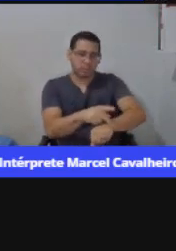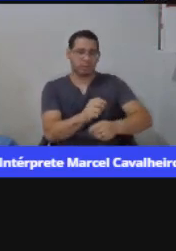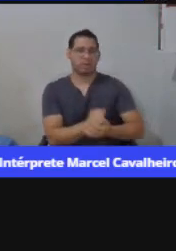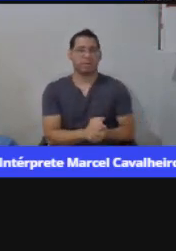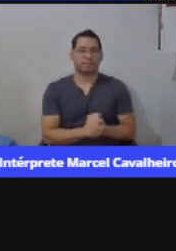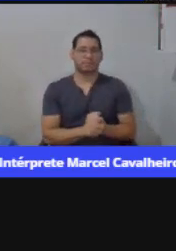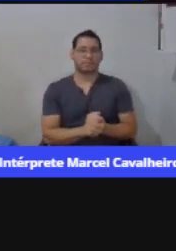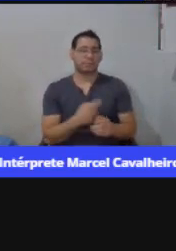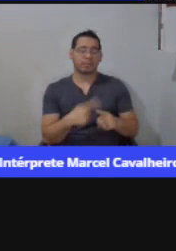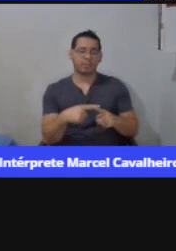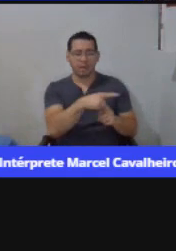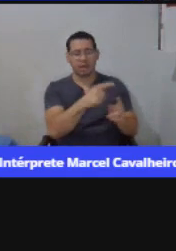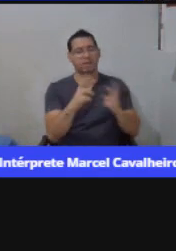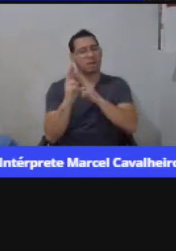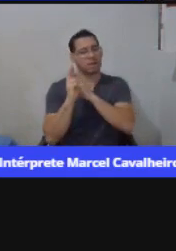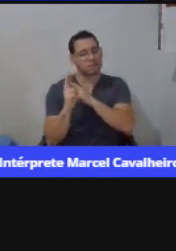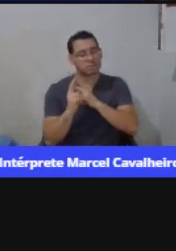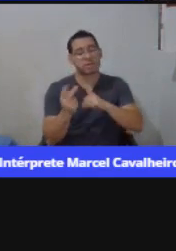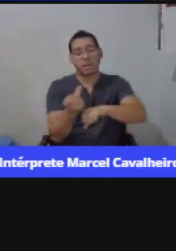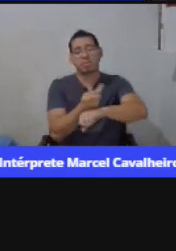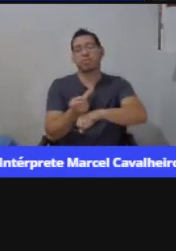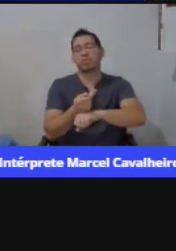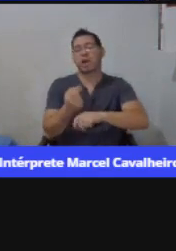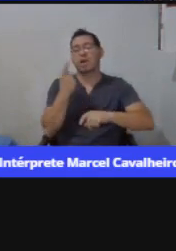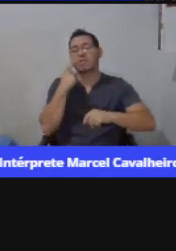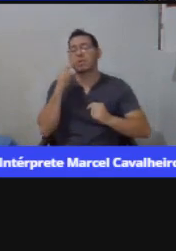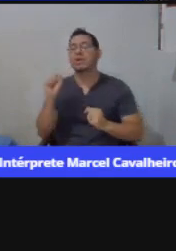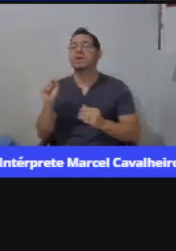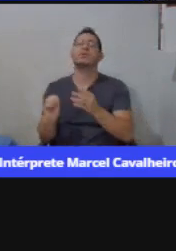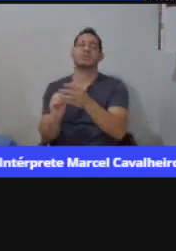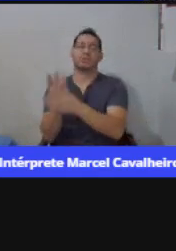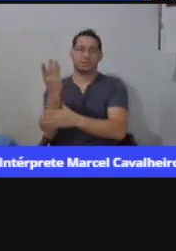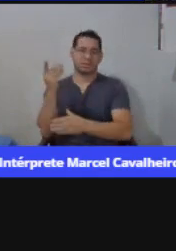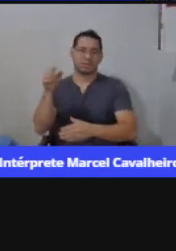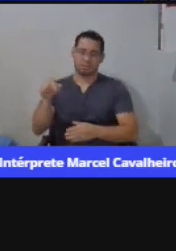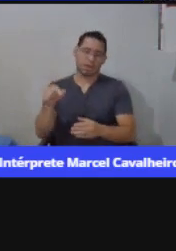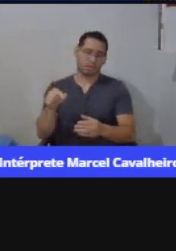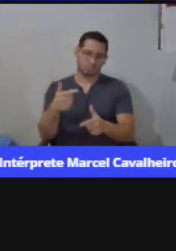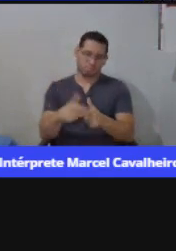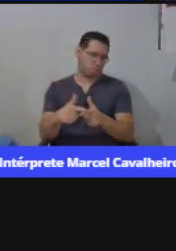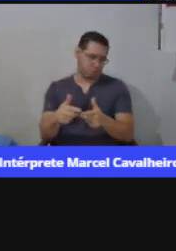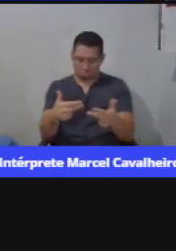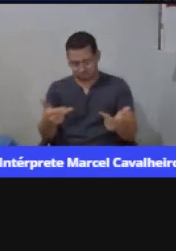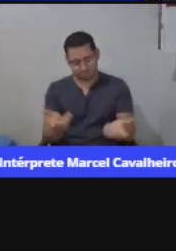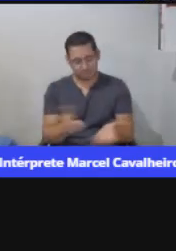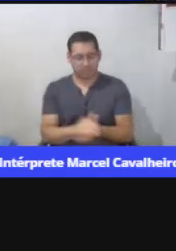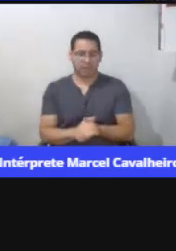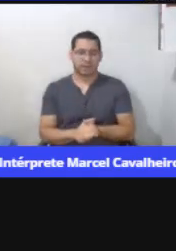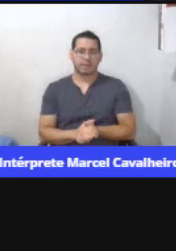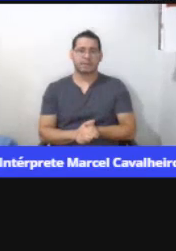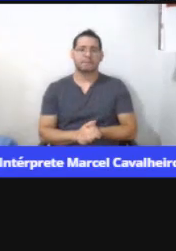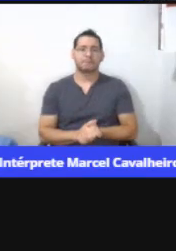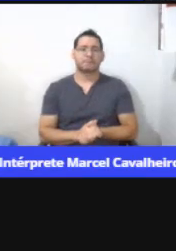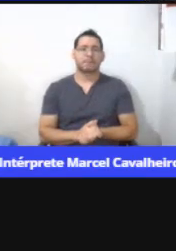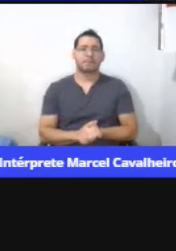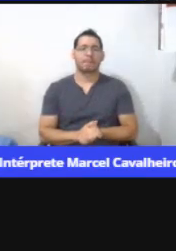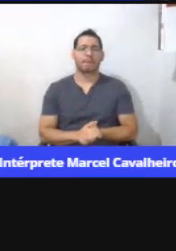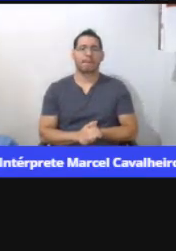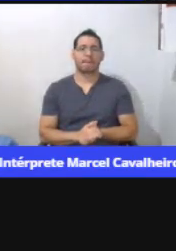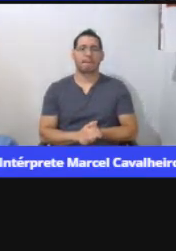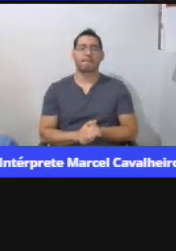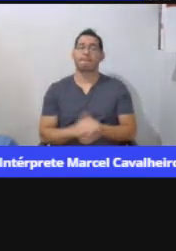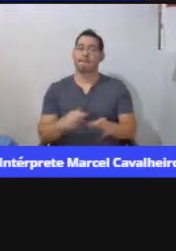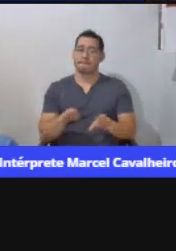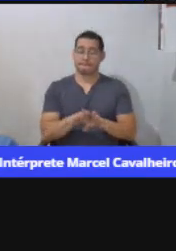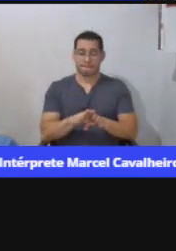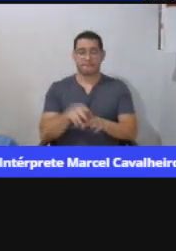em buscar respostas para essas situações. Então, isso também é um papel do professor, né? Então, além disso